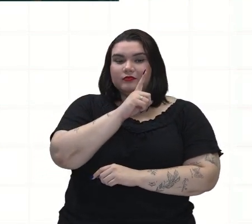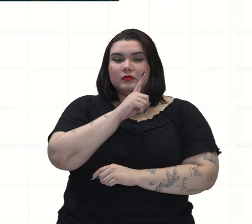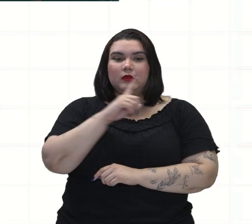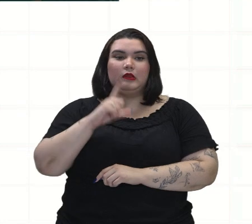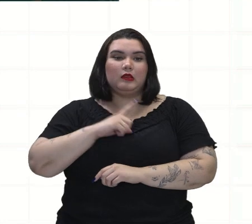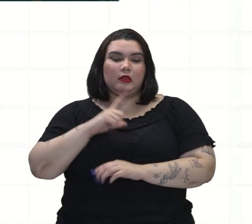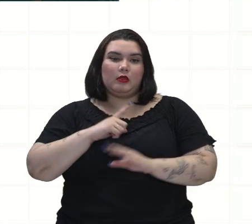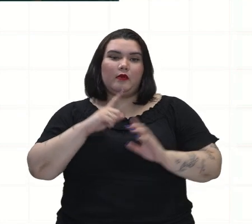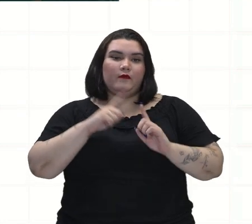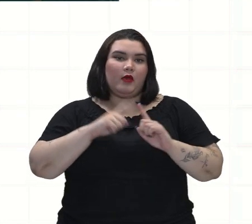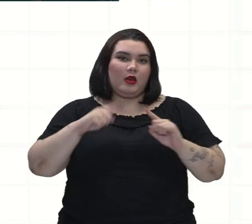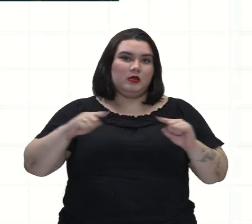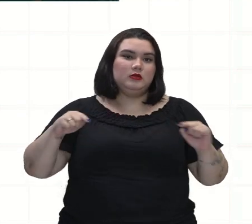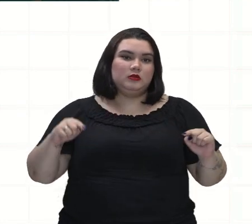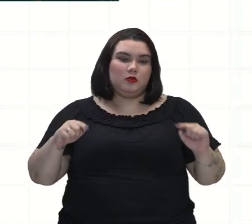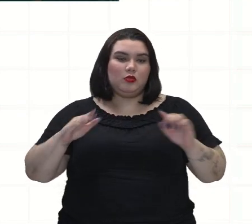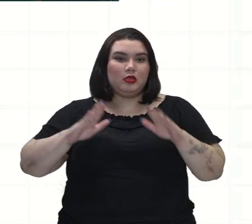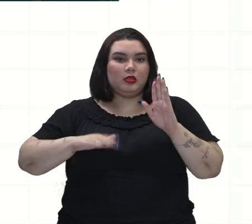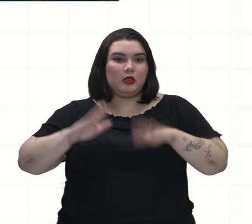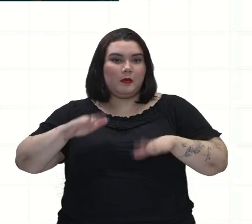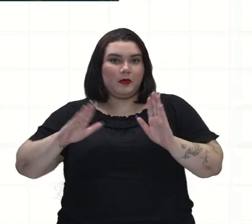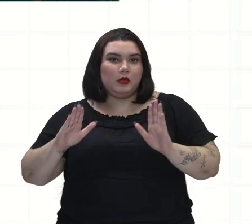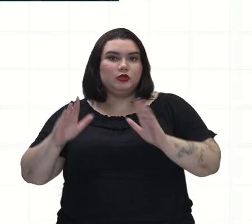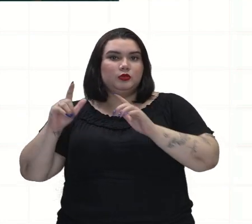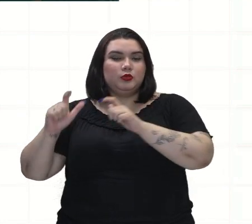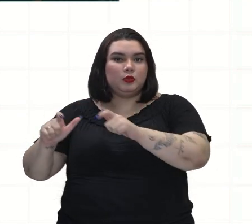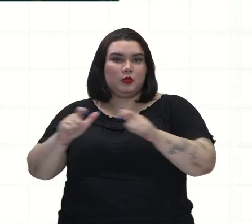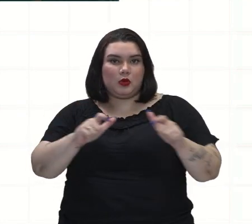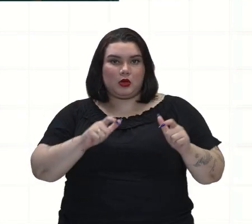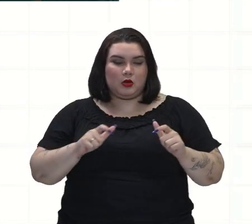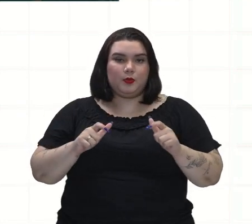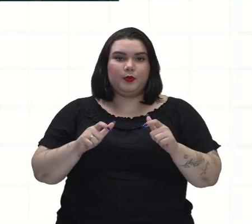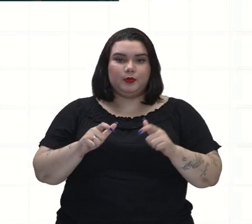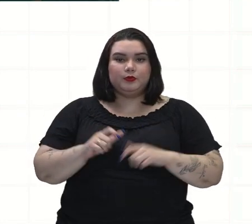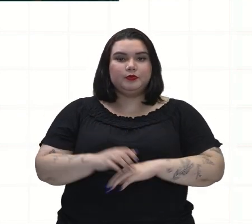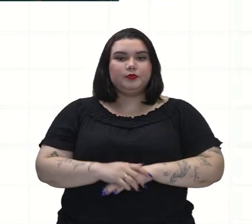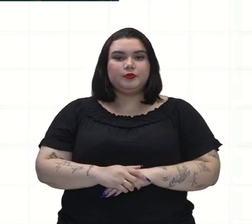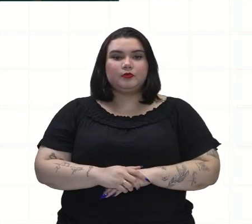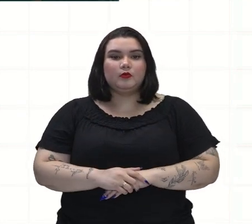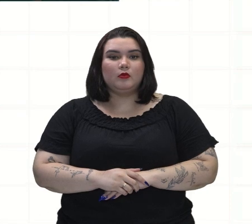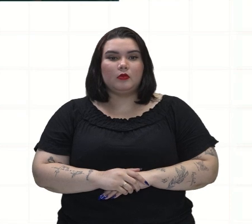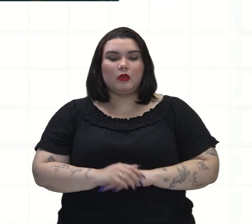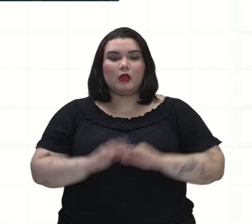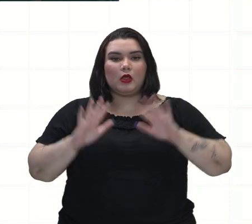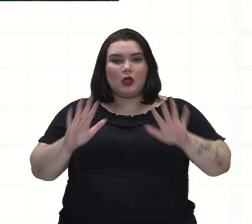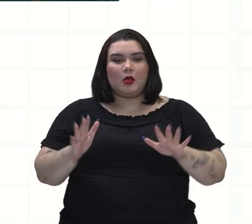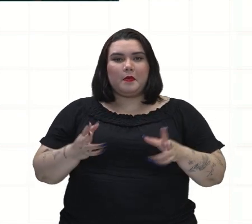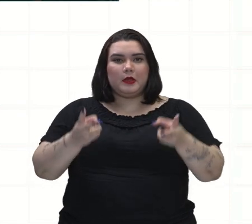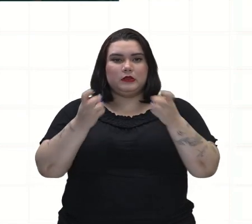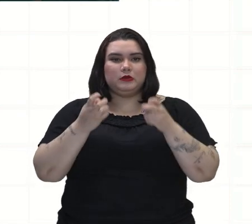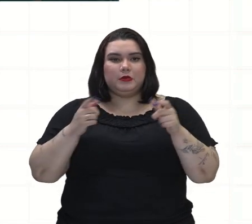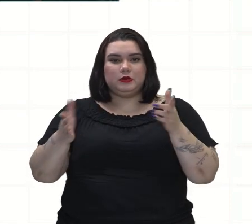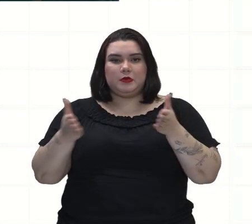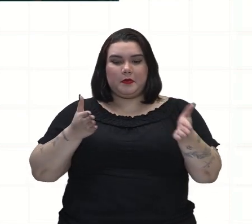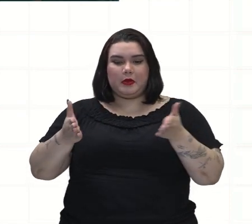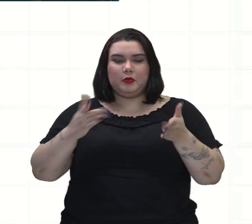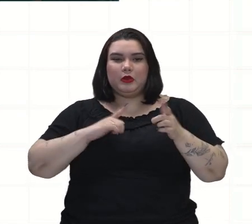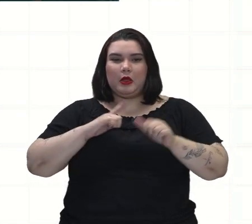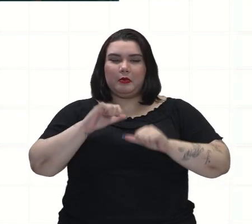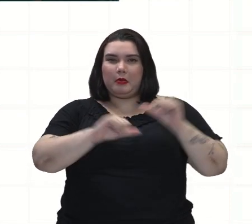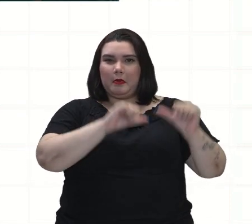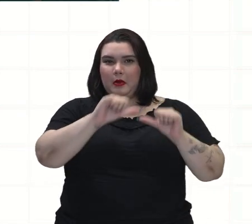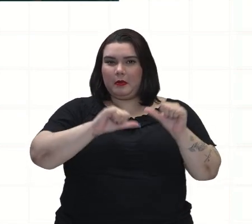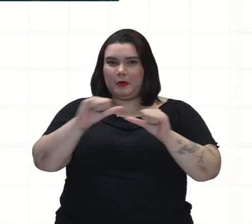variavam amplamente em diferentes regiões. Entre as mudanças do período, né,